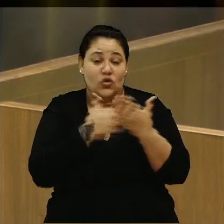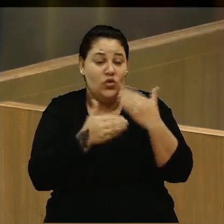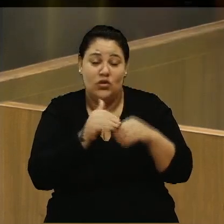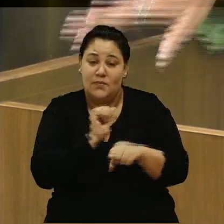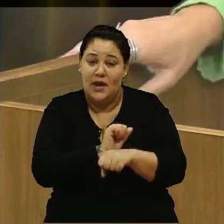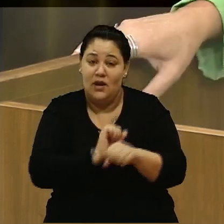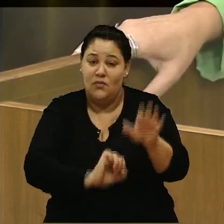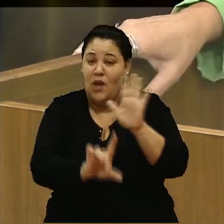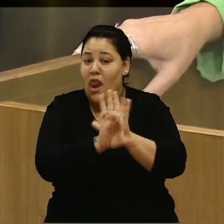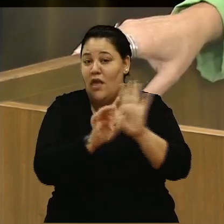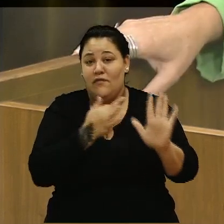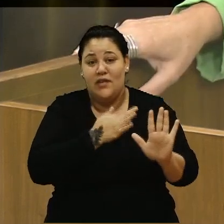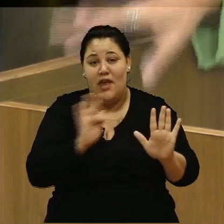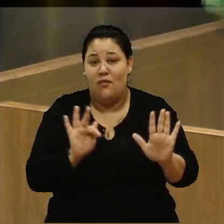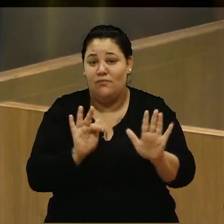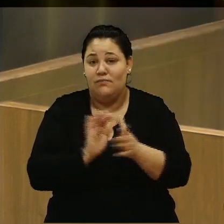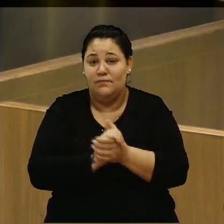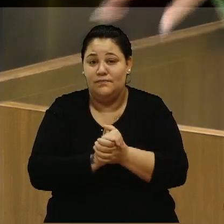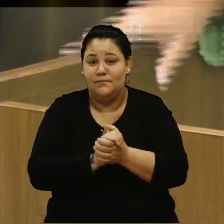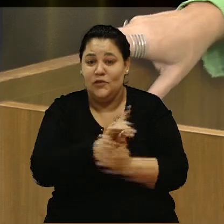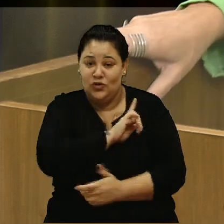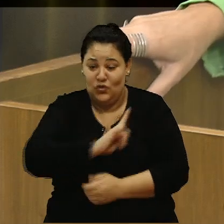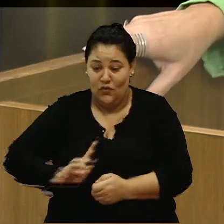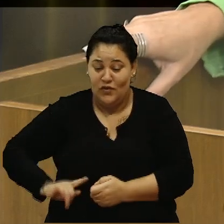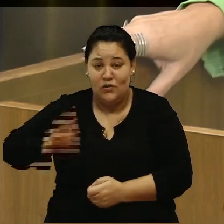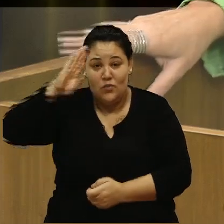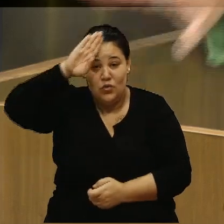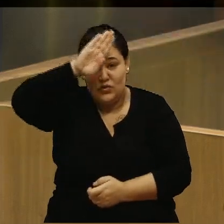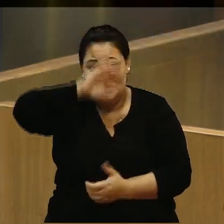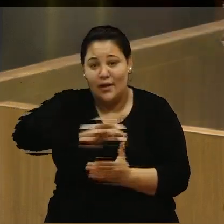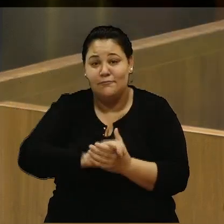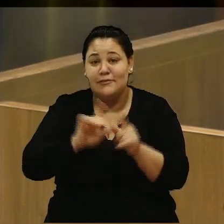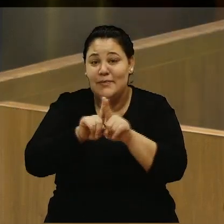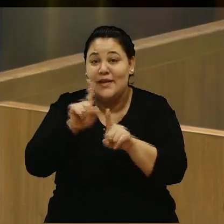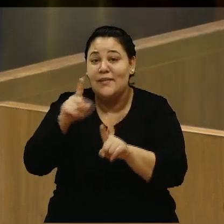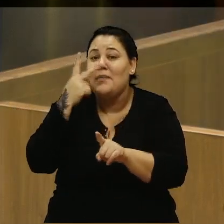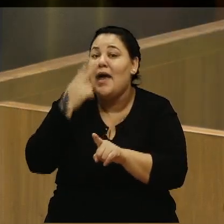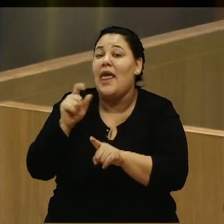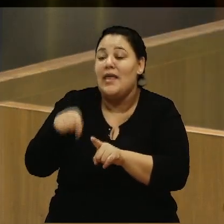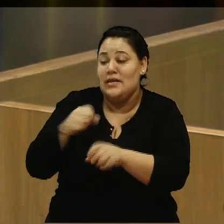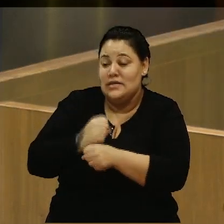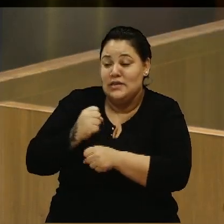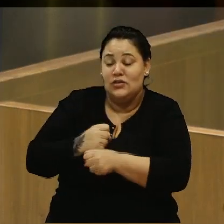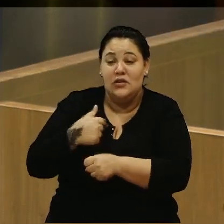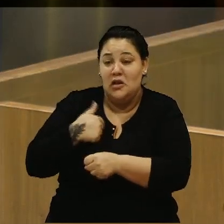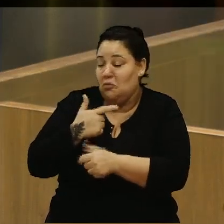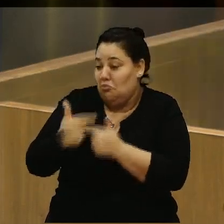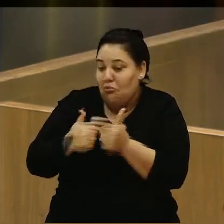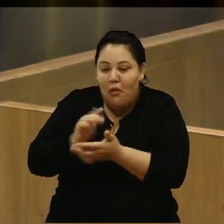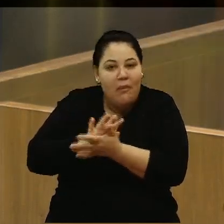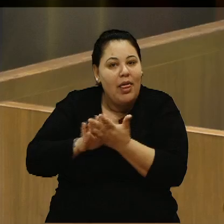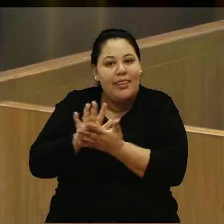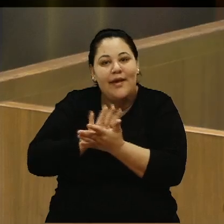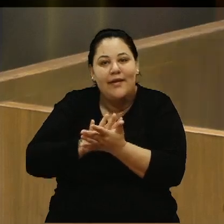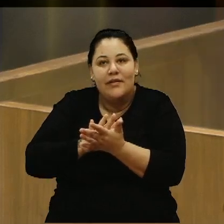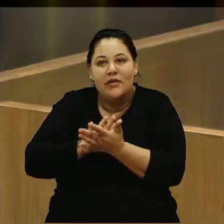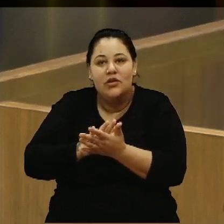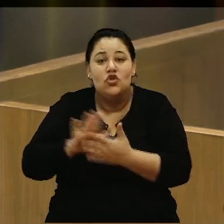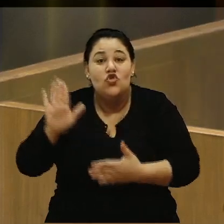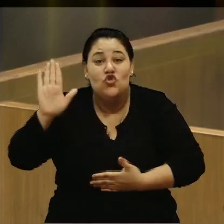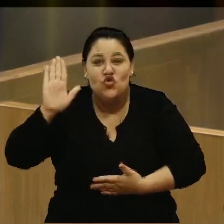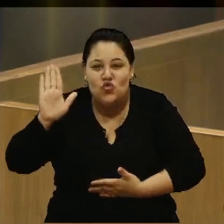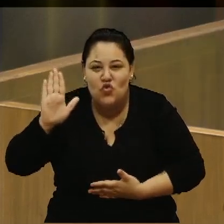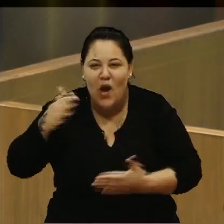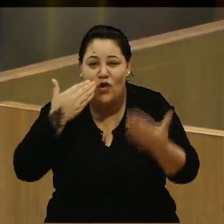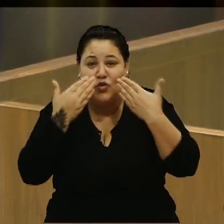lei federal do governo Bolsonaro, que parece que aquele ano tu não trabalhou. Quando eu juro,